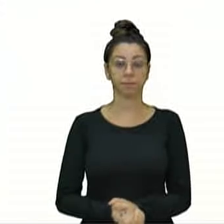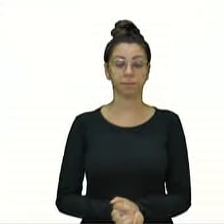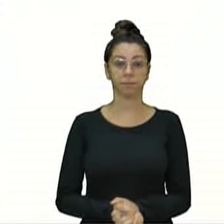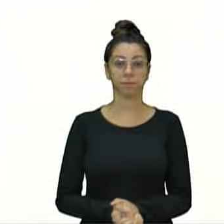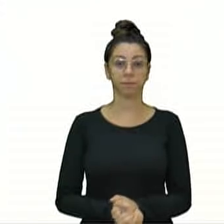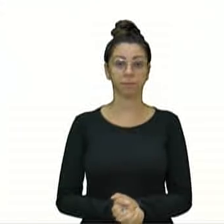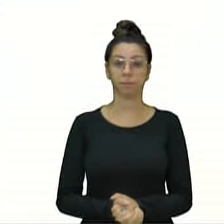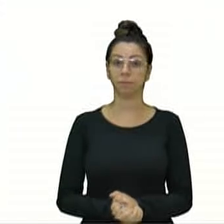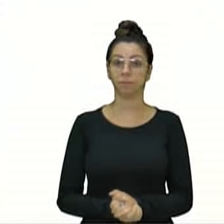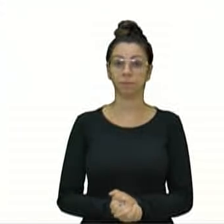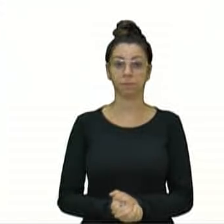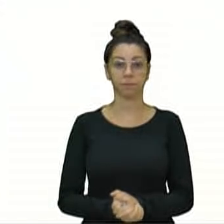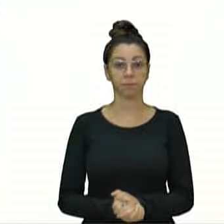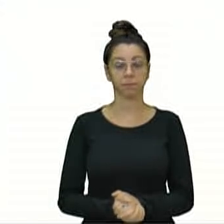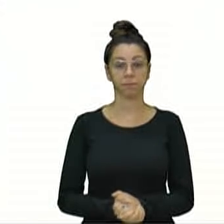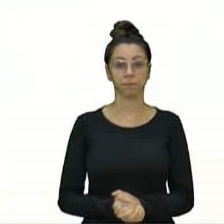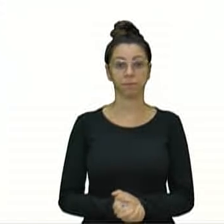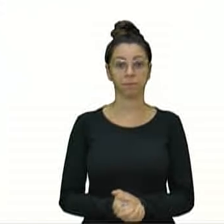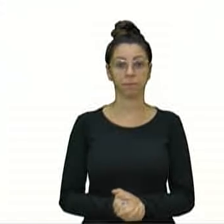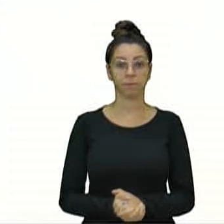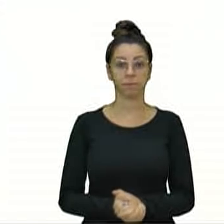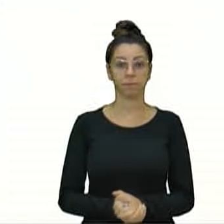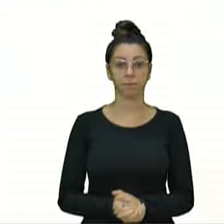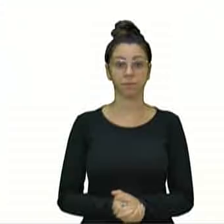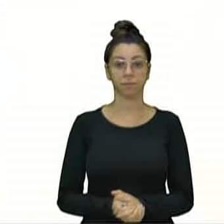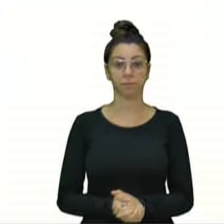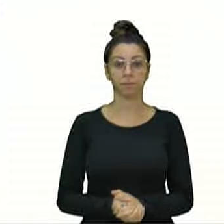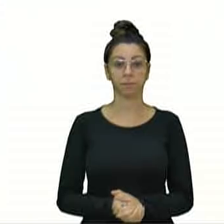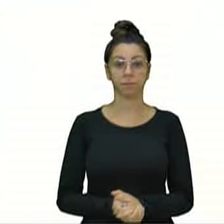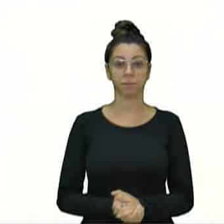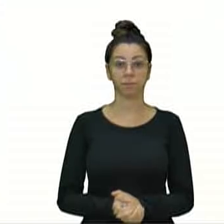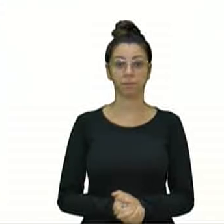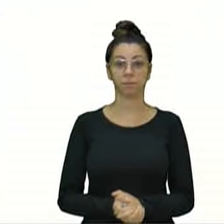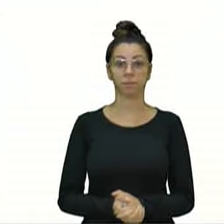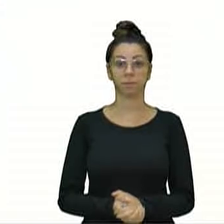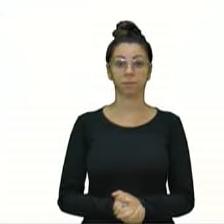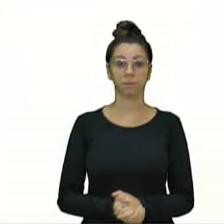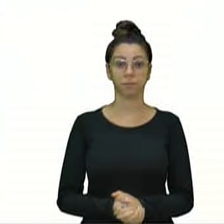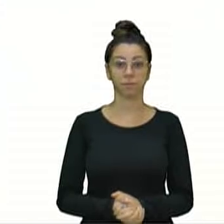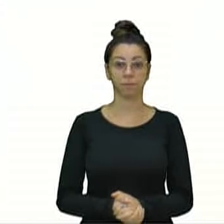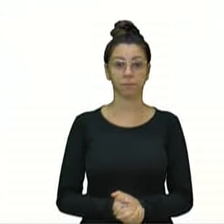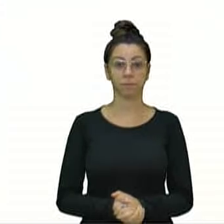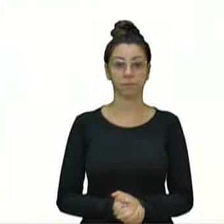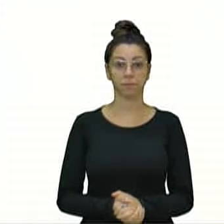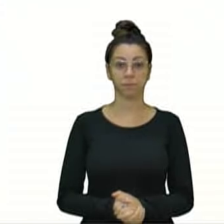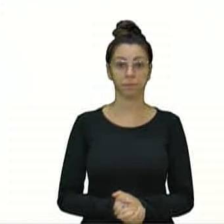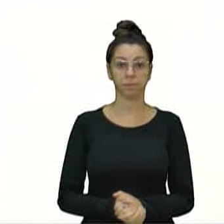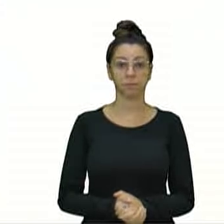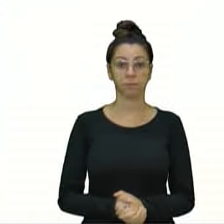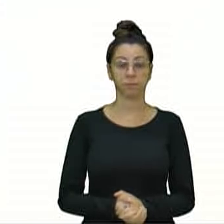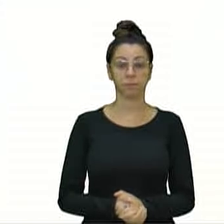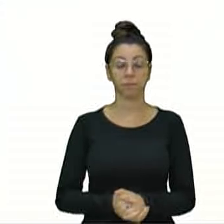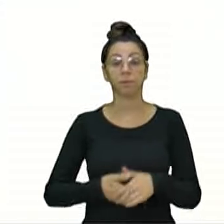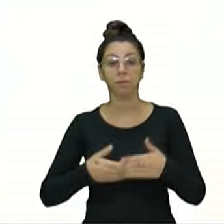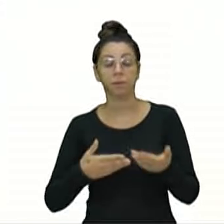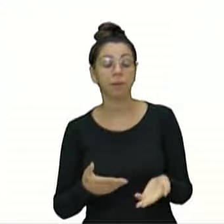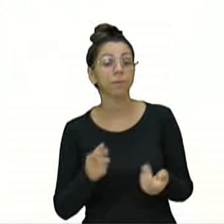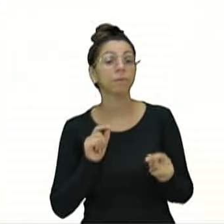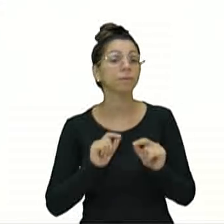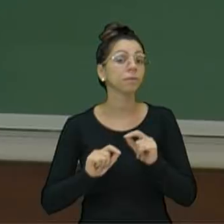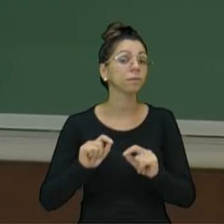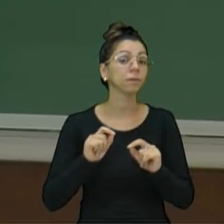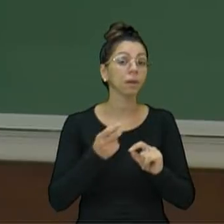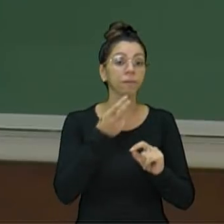part, and now sometimes I have the liberty to feel lazy and leave the house in a mess. Então, ela diz assim,